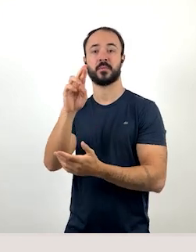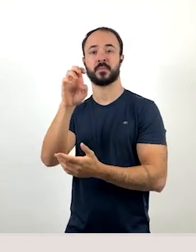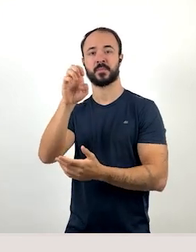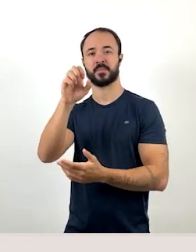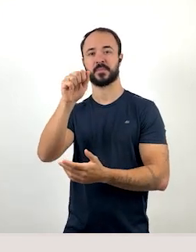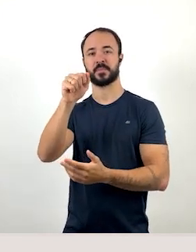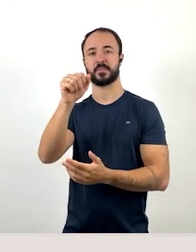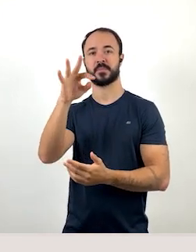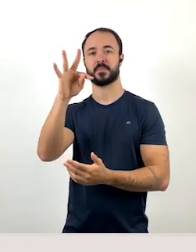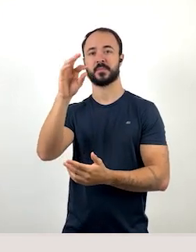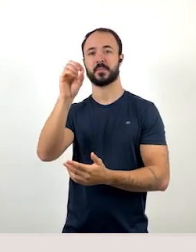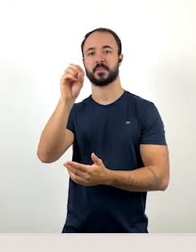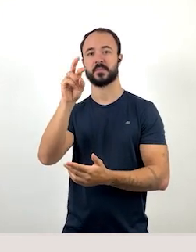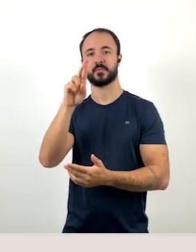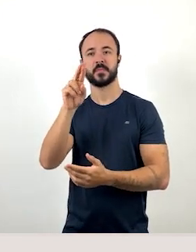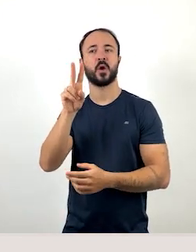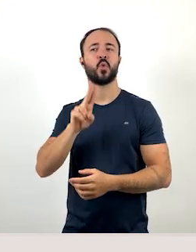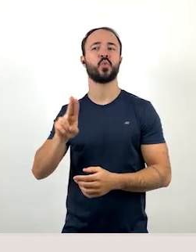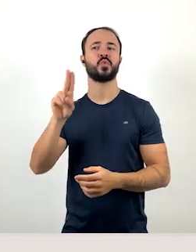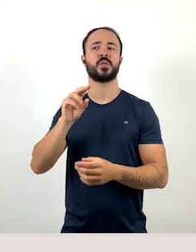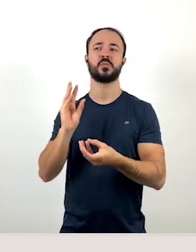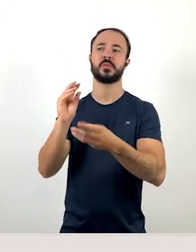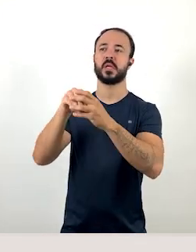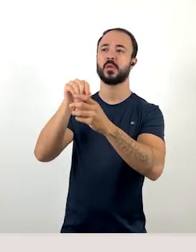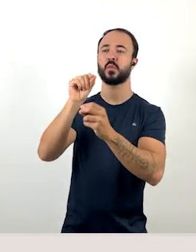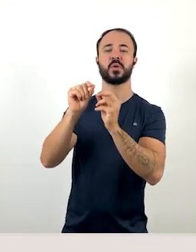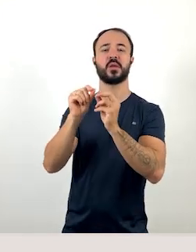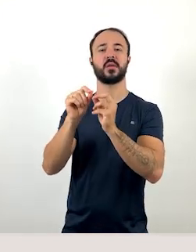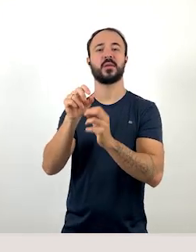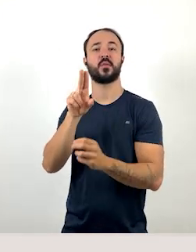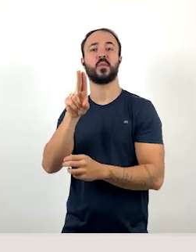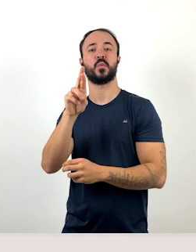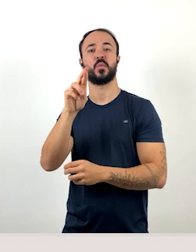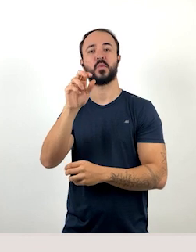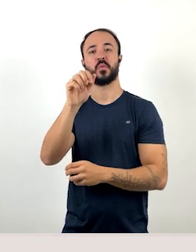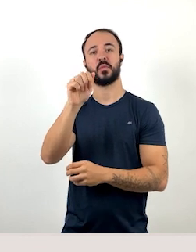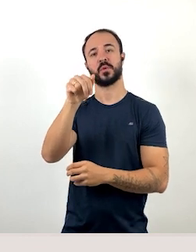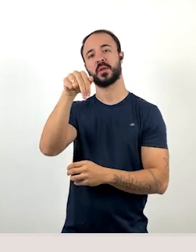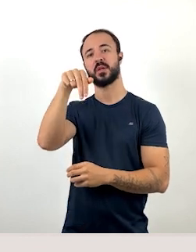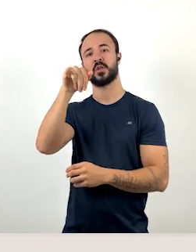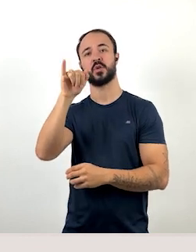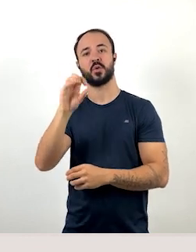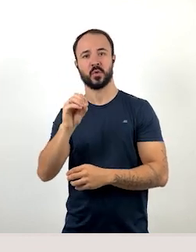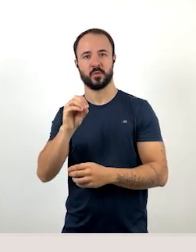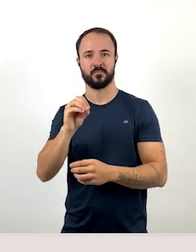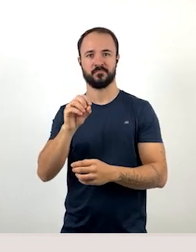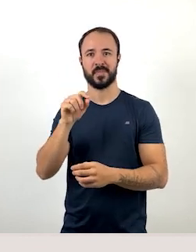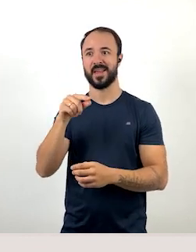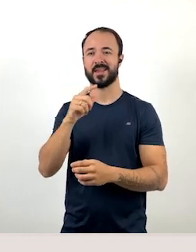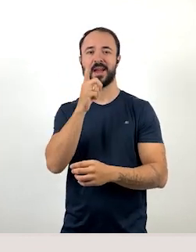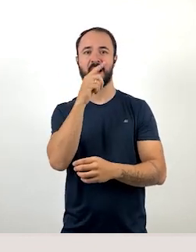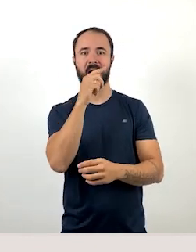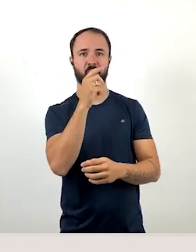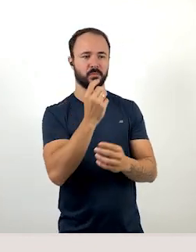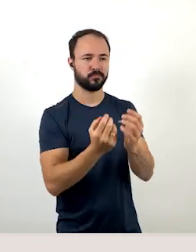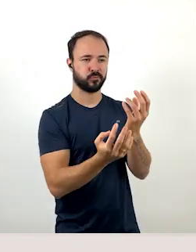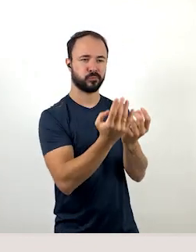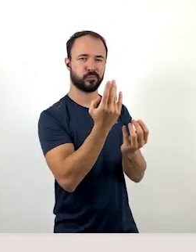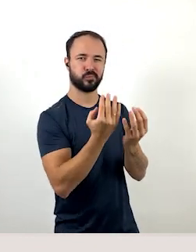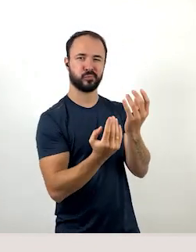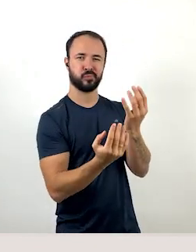nuclear em que há fissão do urânio. Essa fissão libera uma grande energia que aquece a água aqui